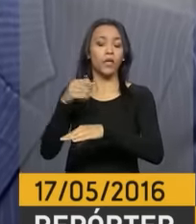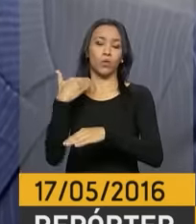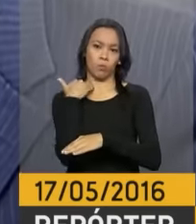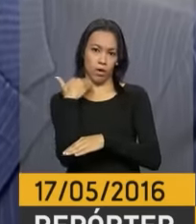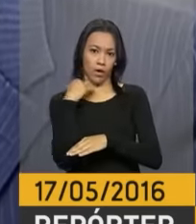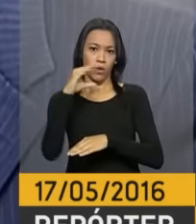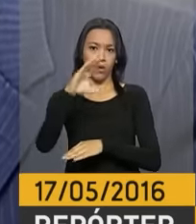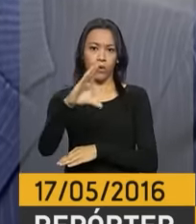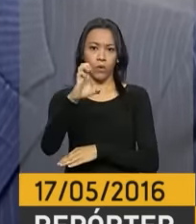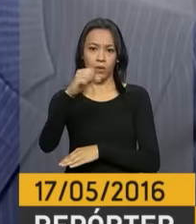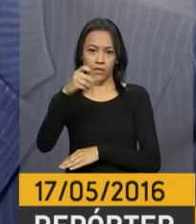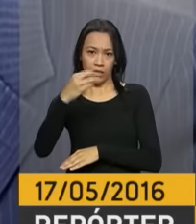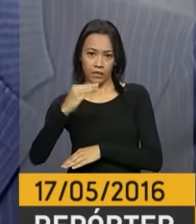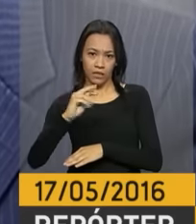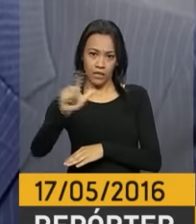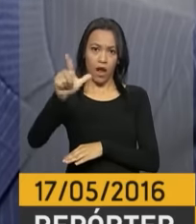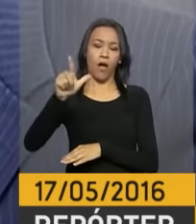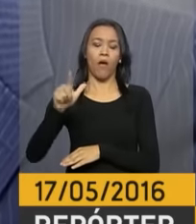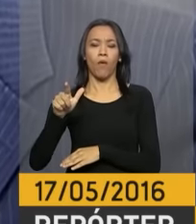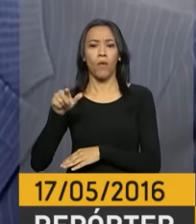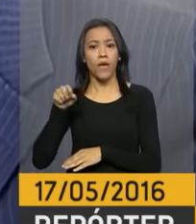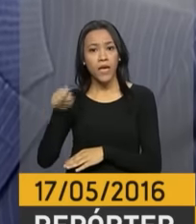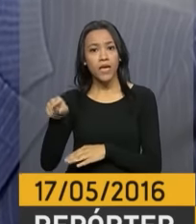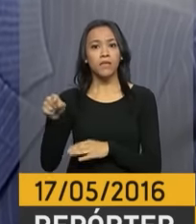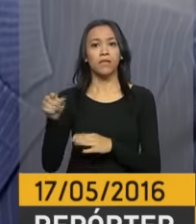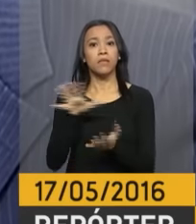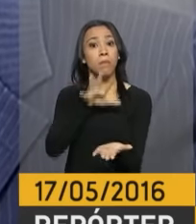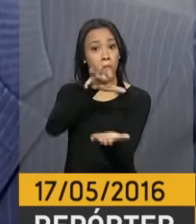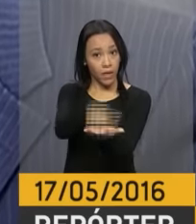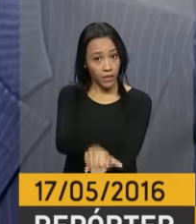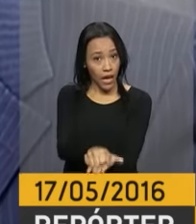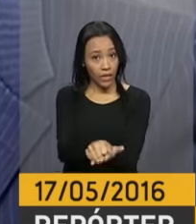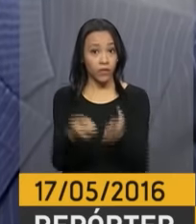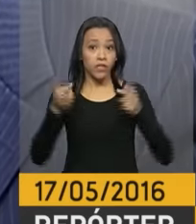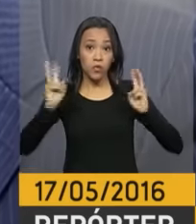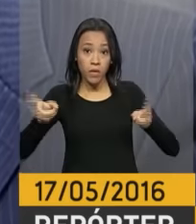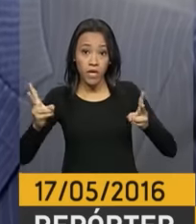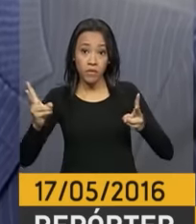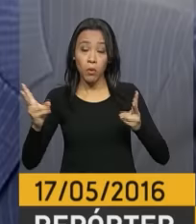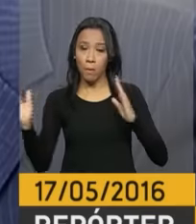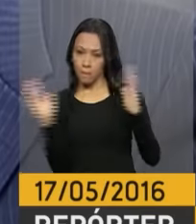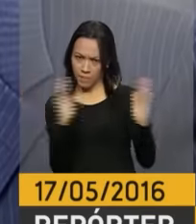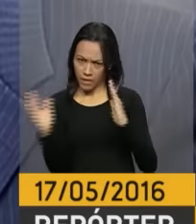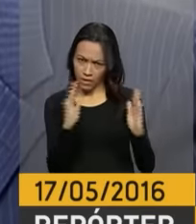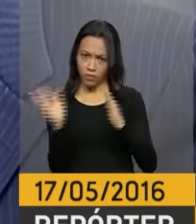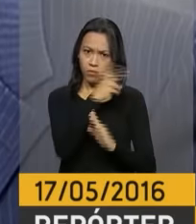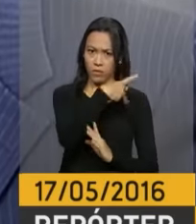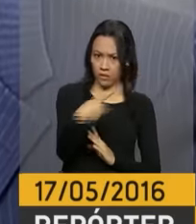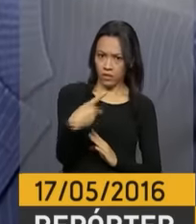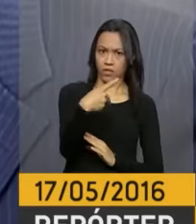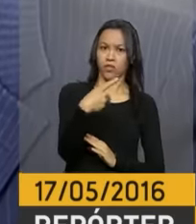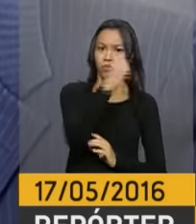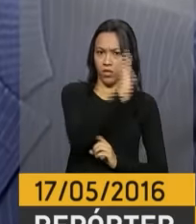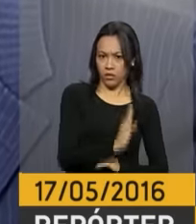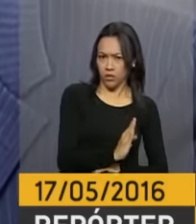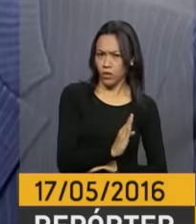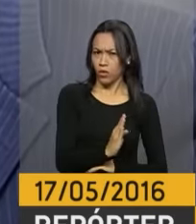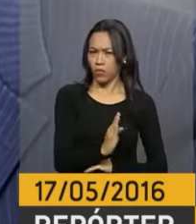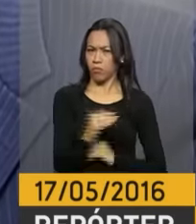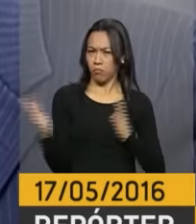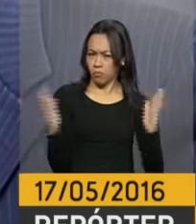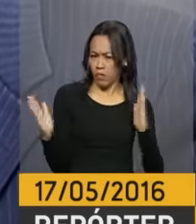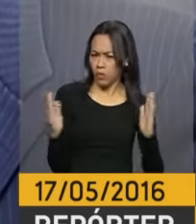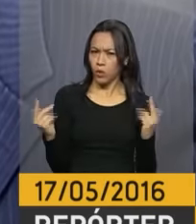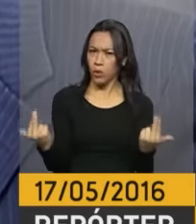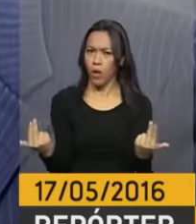diretoria do Banco Central? Esse mandato vai ser coincidente com o do presidente da República? E se o Banco